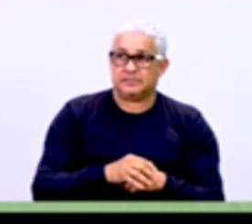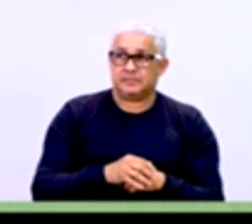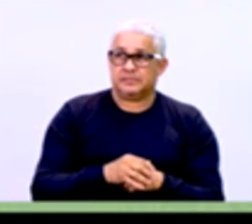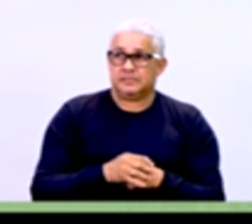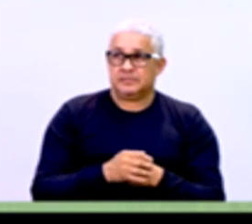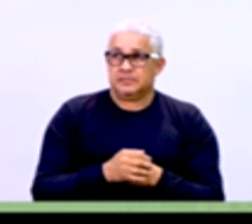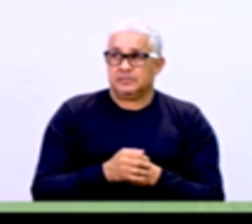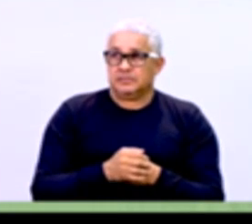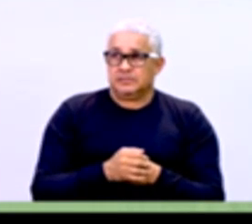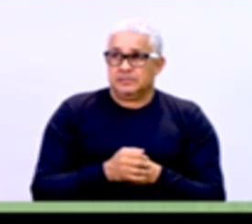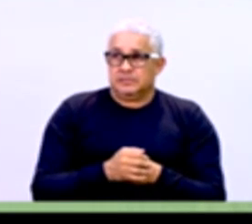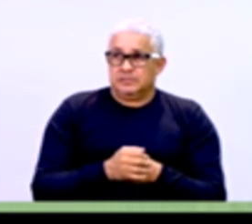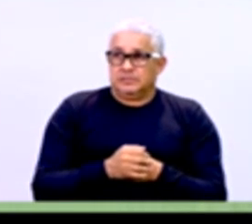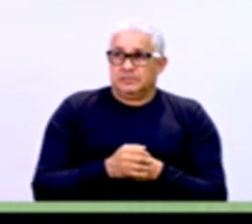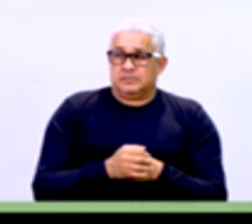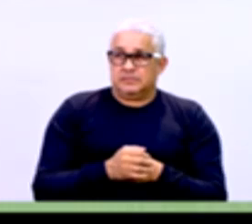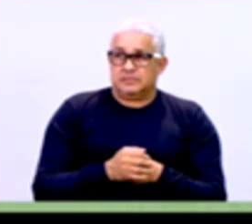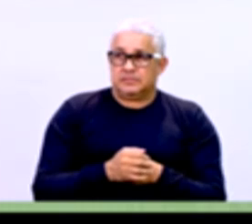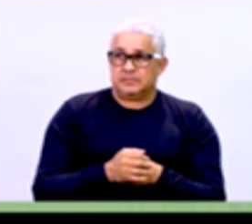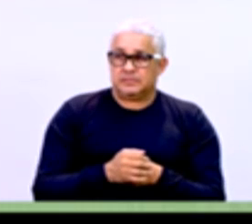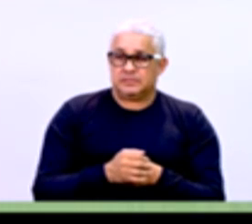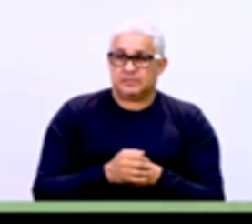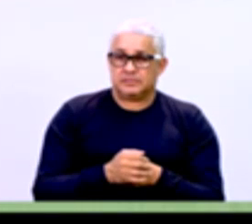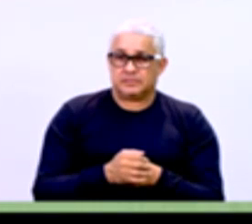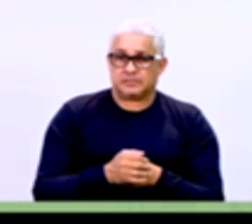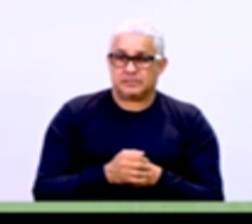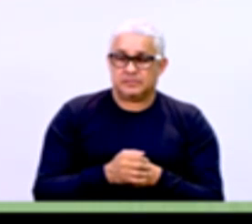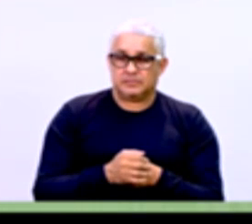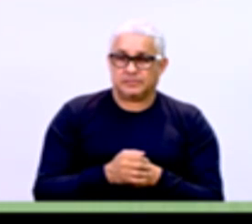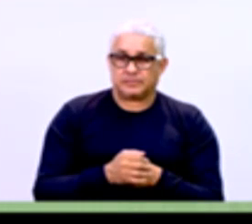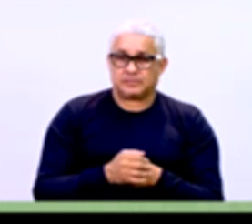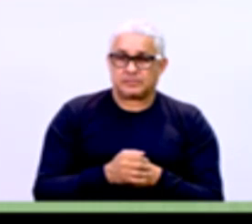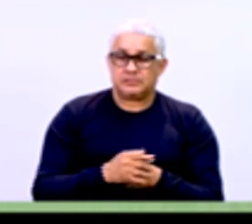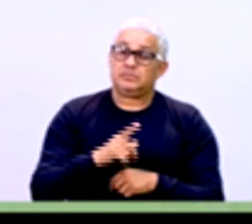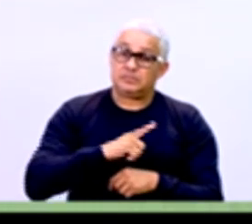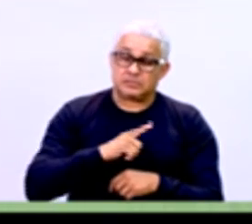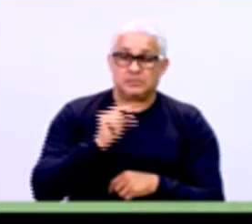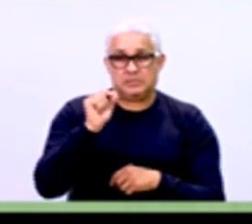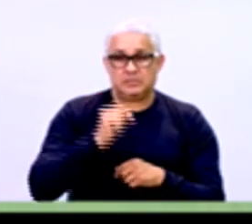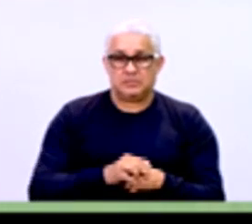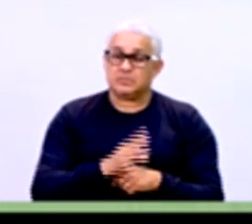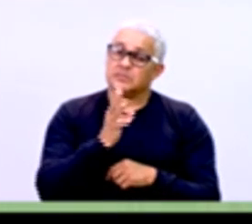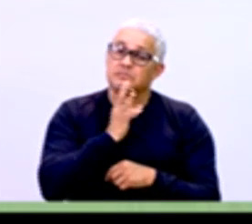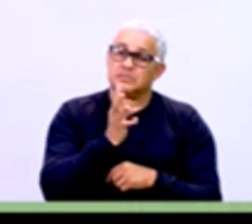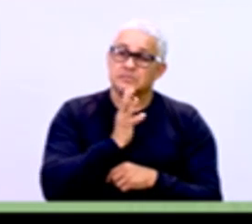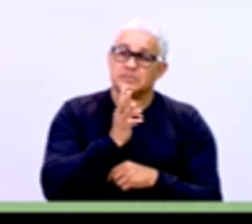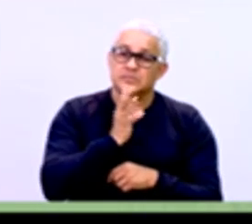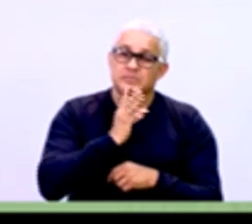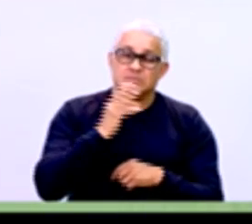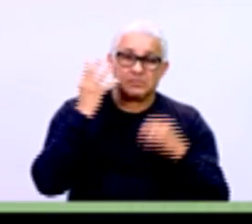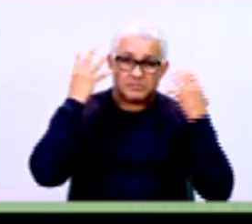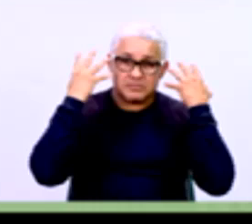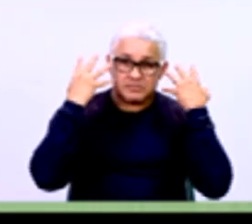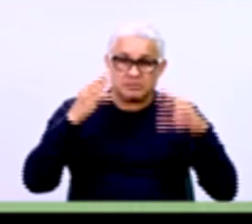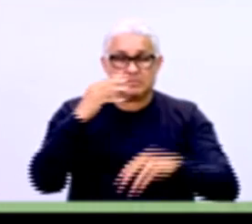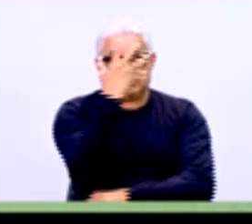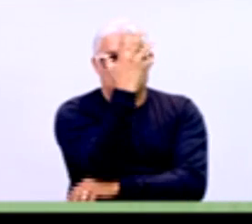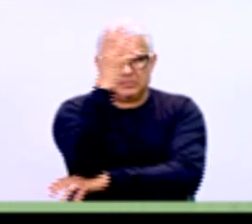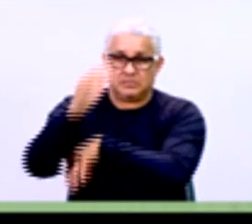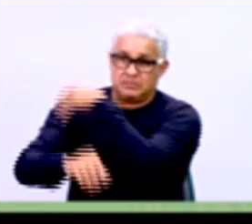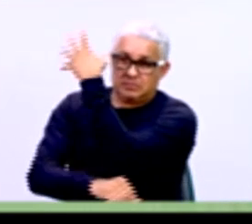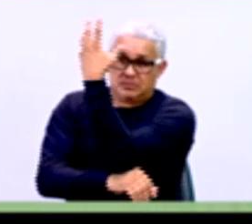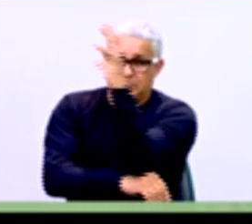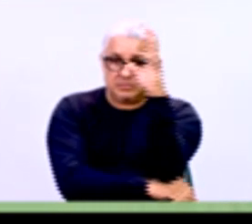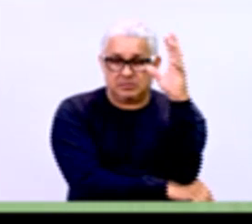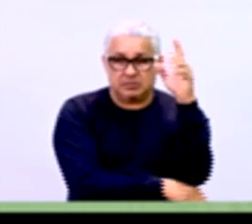até compreendidos, como assim, professor? A partir desse momento, nós temos então um conhecimento da natureza. Nesse momento